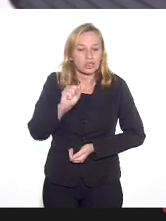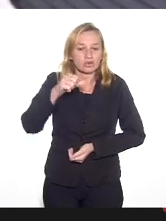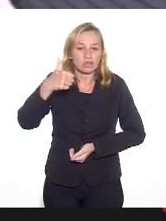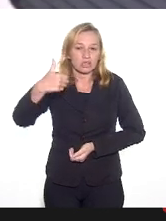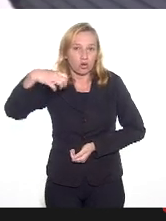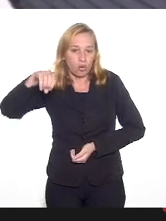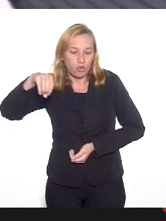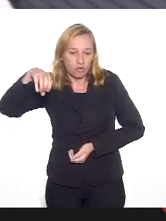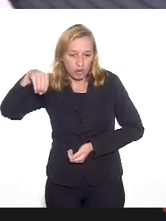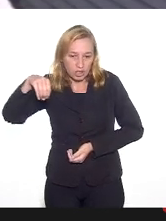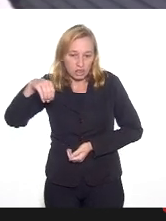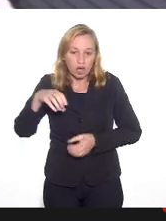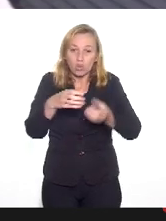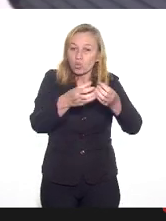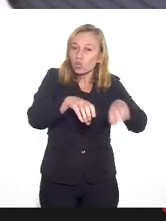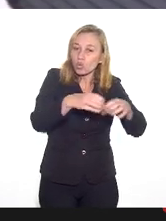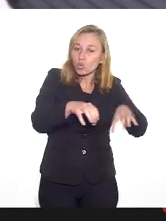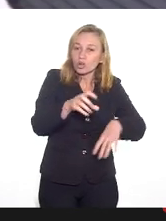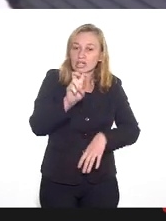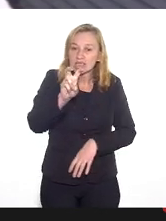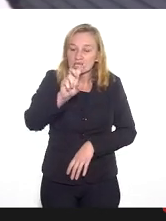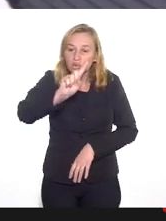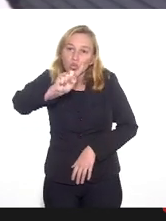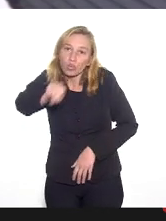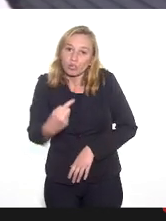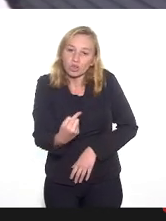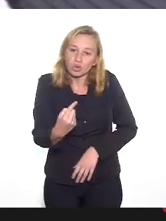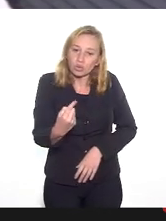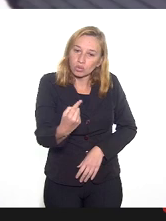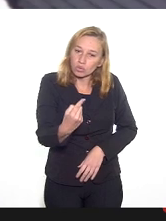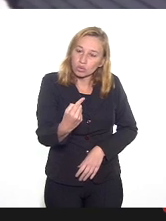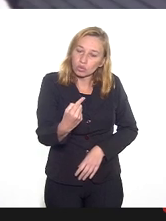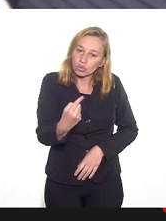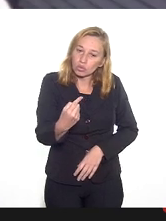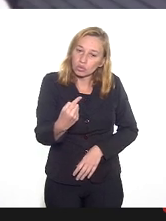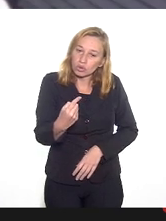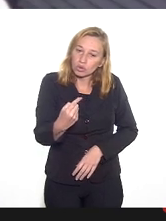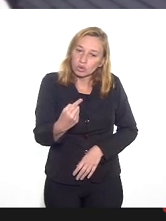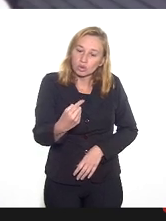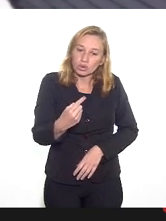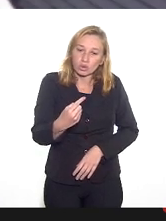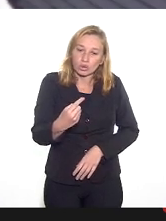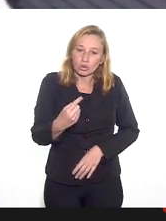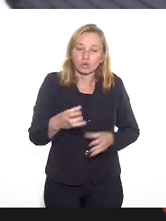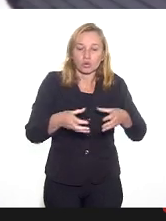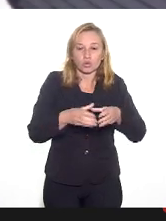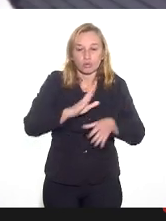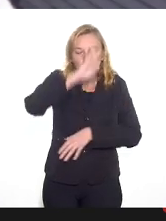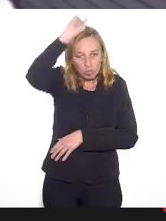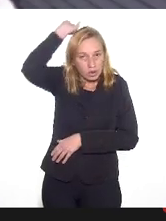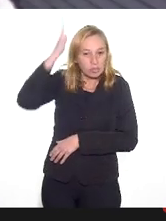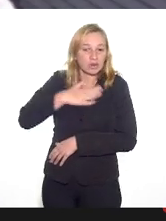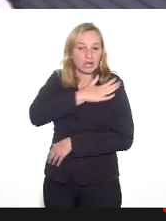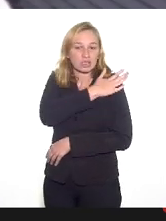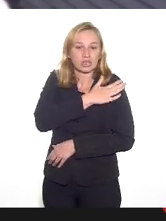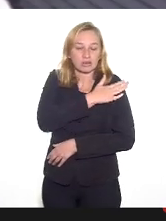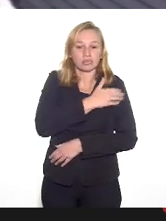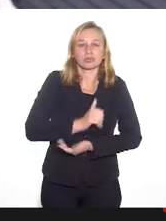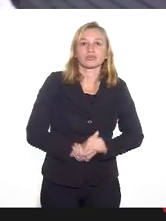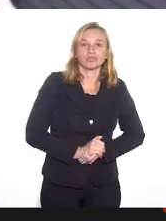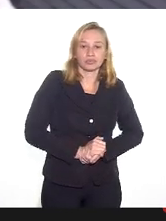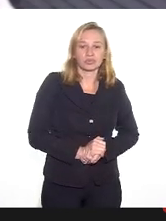1990, um concurso para 5.000, ingresso de 5.000 militares no Corpo de Bombeiros, em